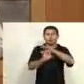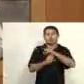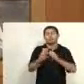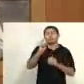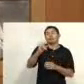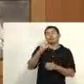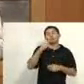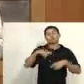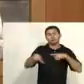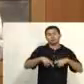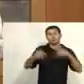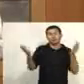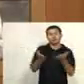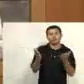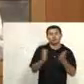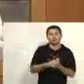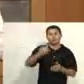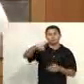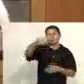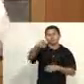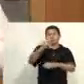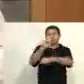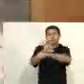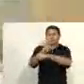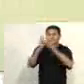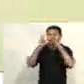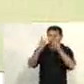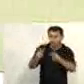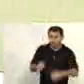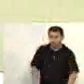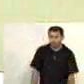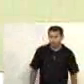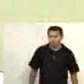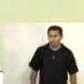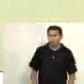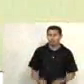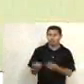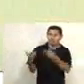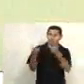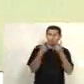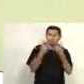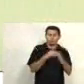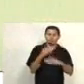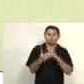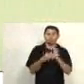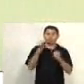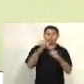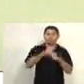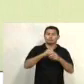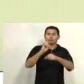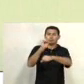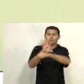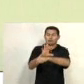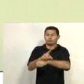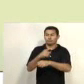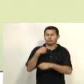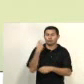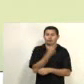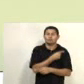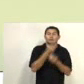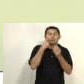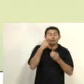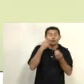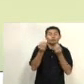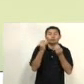que vamos trabalhar agora nos próximos slides. Então vamos lá. Convido a todos vocês a voltar ao nosso quadro para a gente ver como que